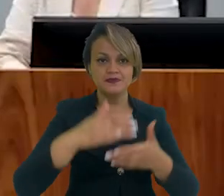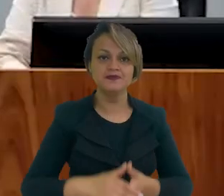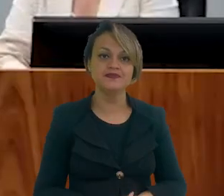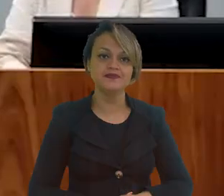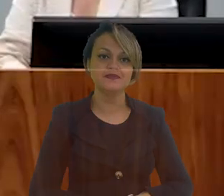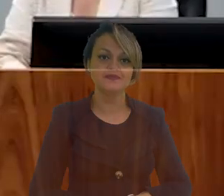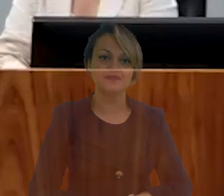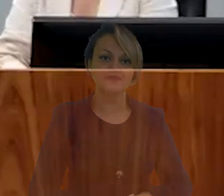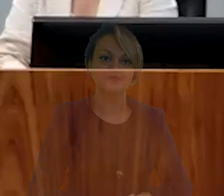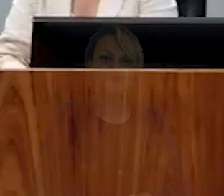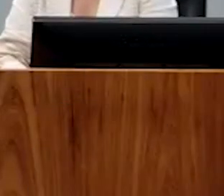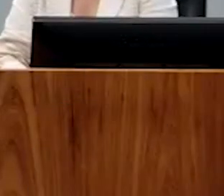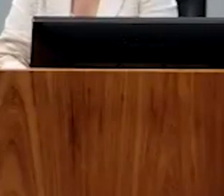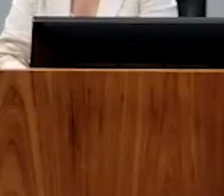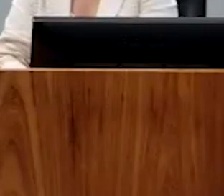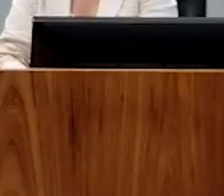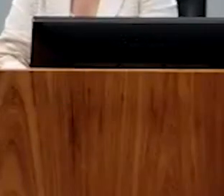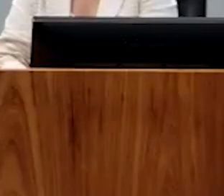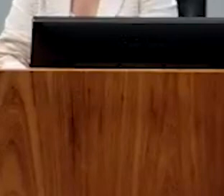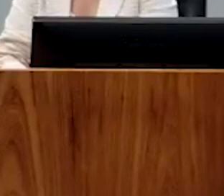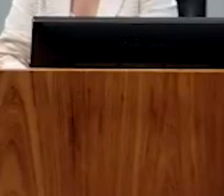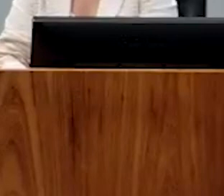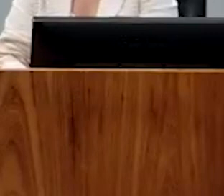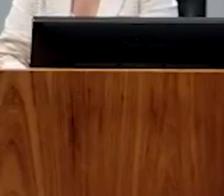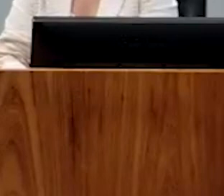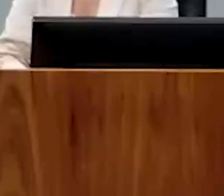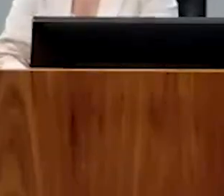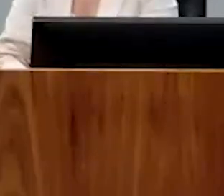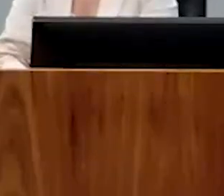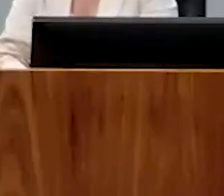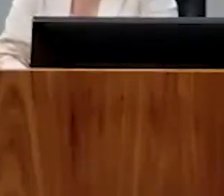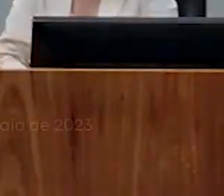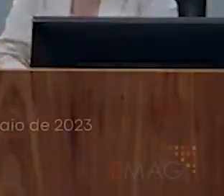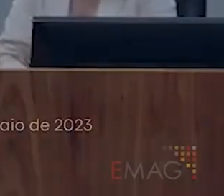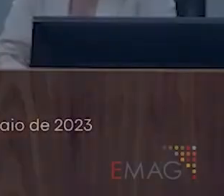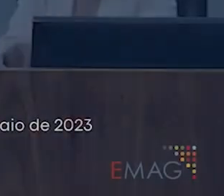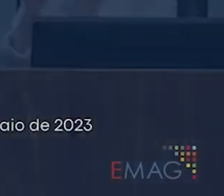para voltarmos 14 horas na segunda parte obrigado